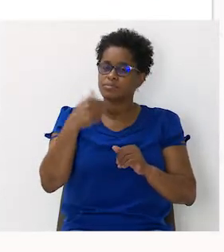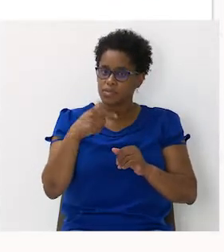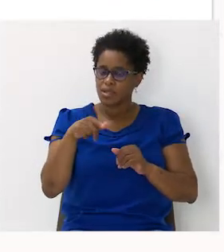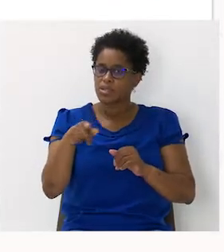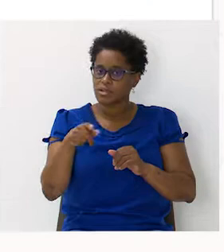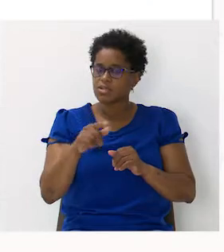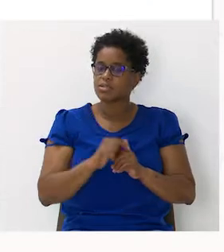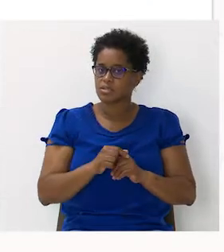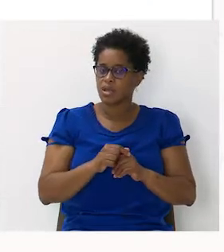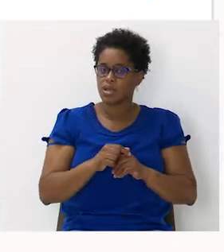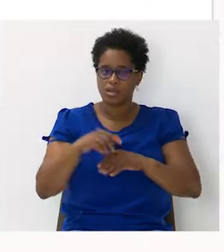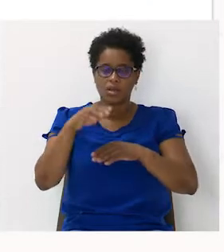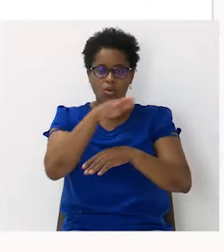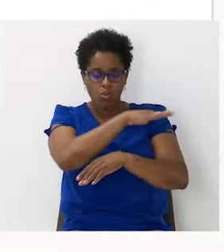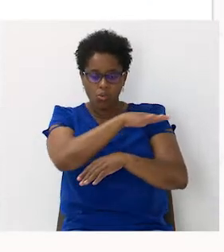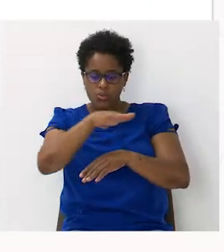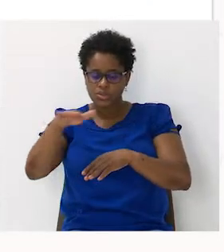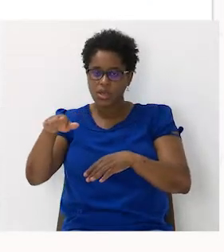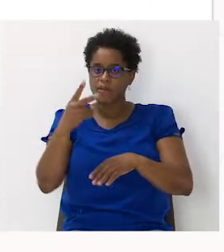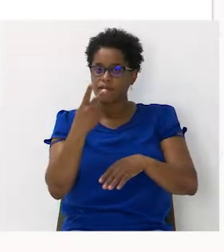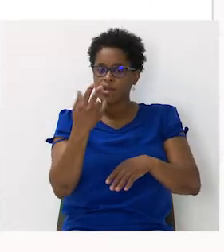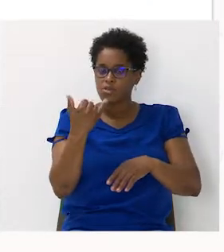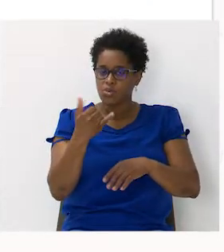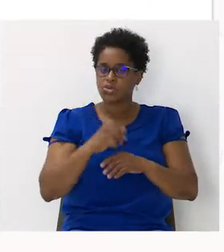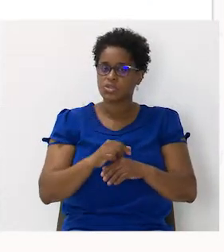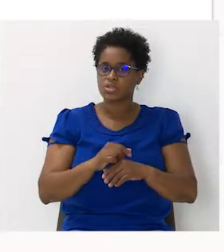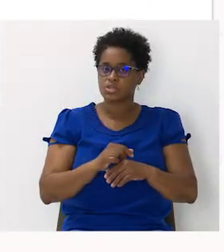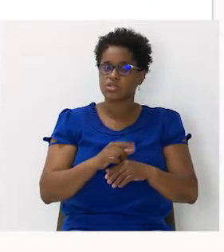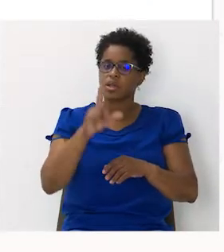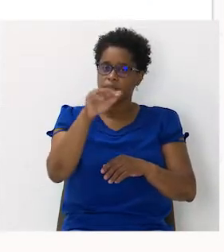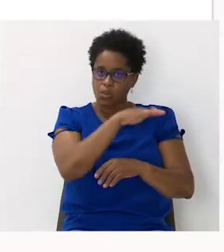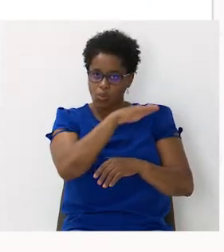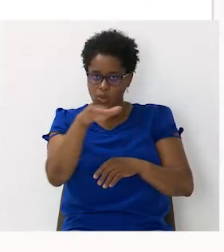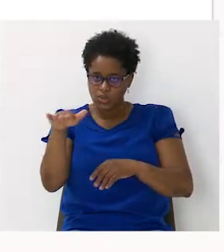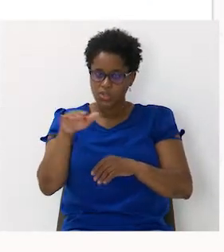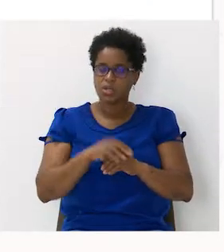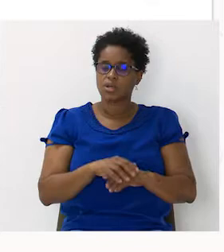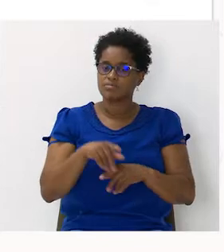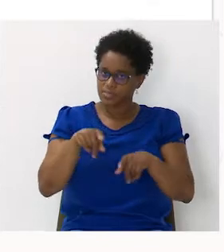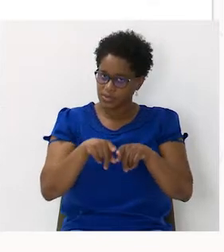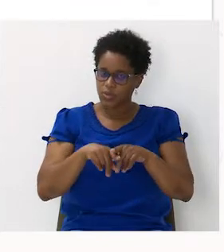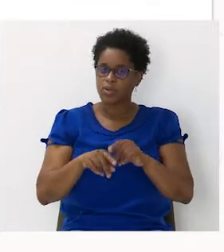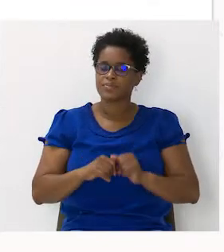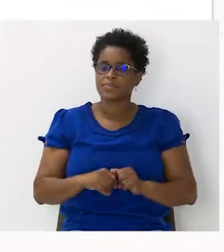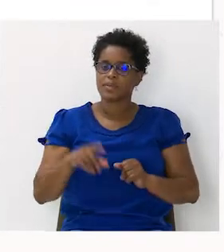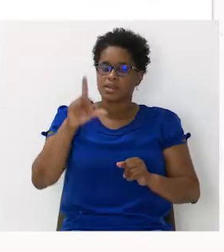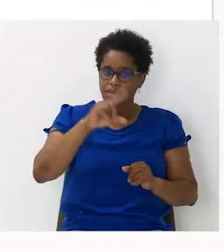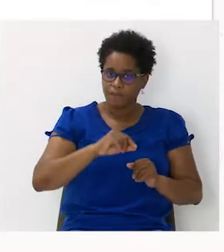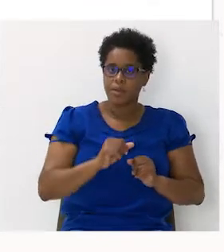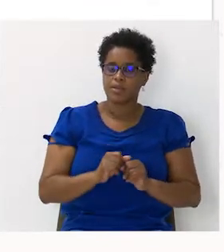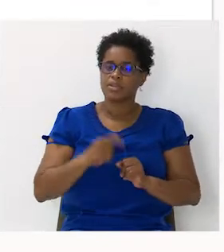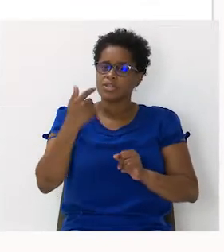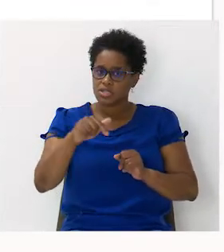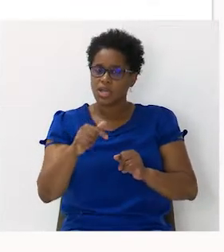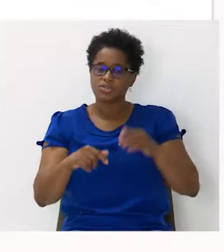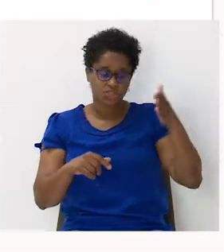está na direção horizontal, V2 na direção também horizontal, mesma direção, e também estão